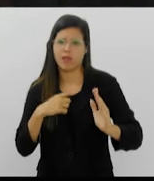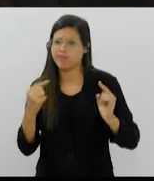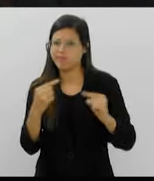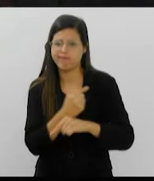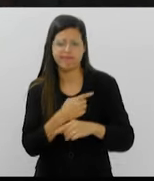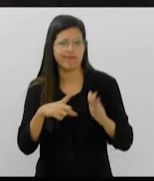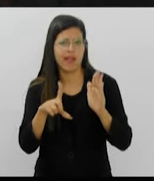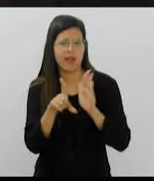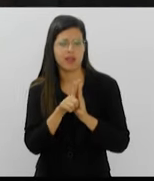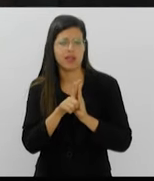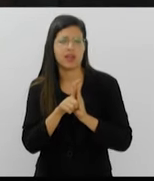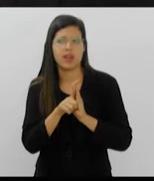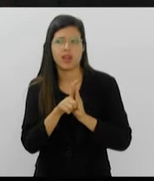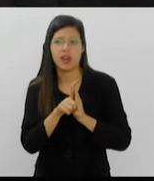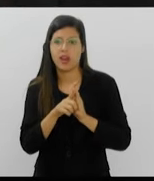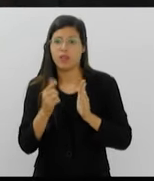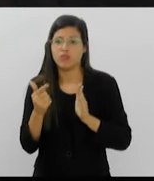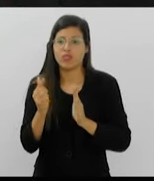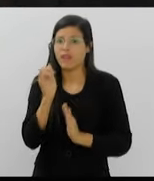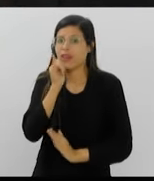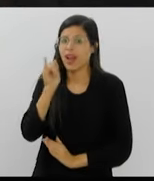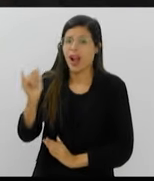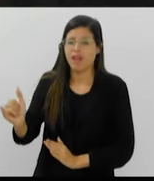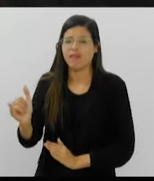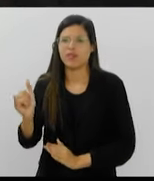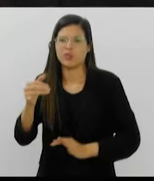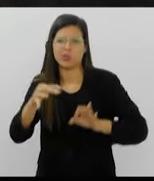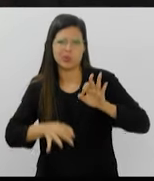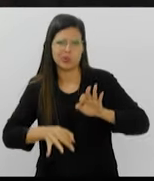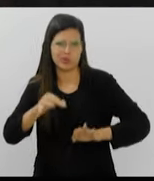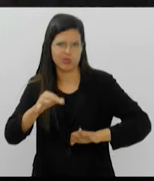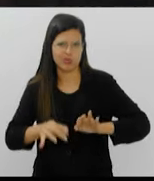sem comunicação extrajudicial e judicial?